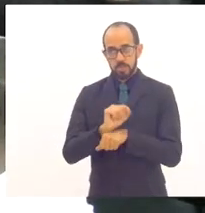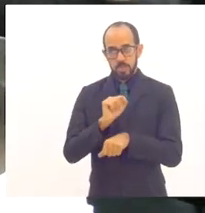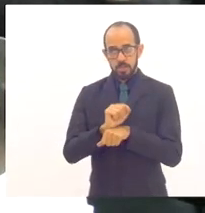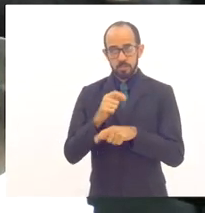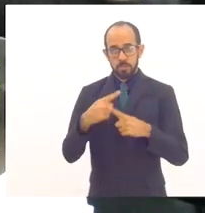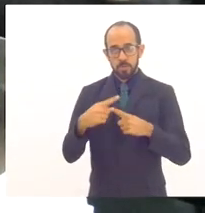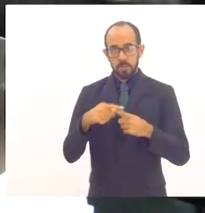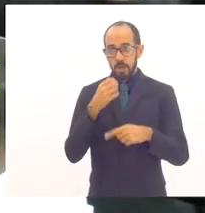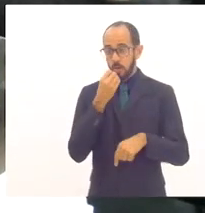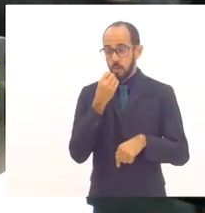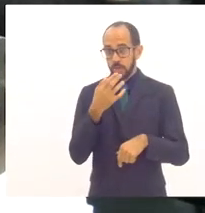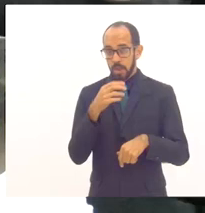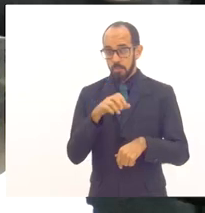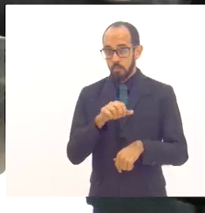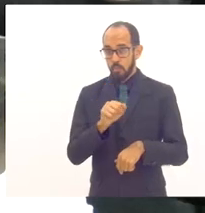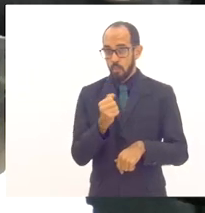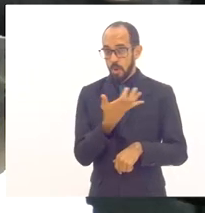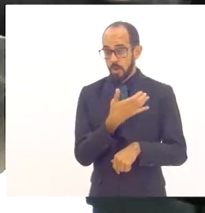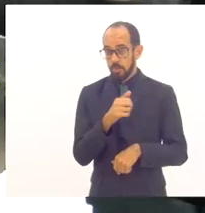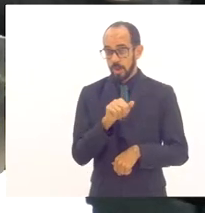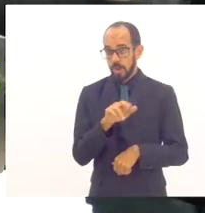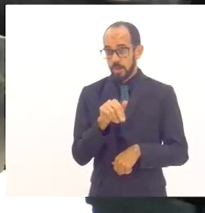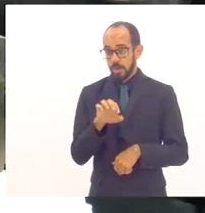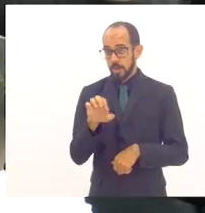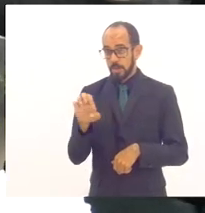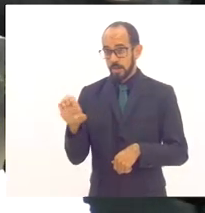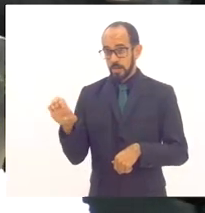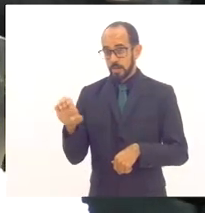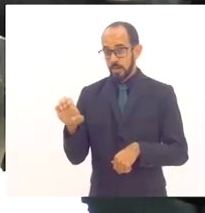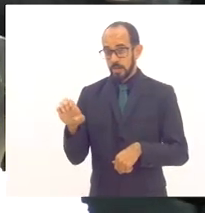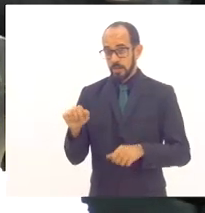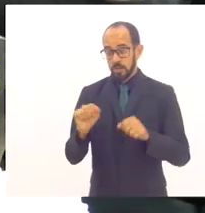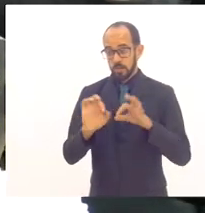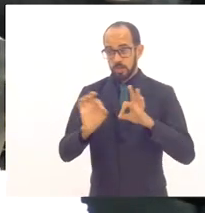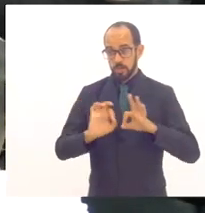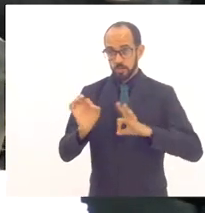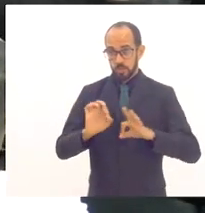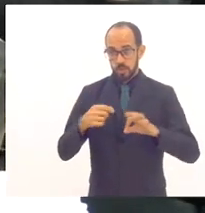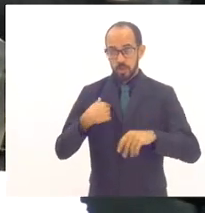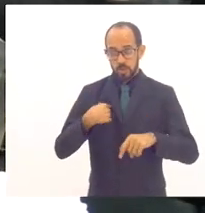porque quando a Arerê fez a primeira passeata, quem estava lá fui eu, quem fiz o cartaz. Se for para trabalhar no